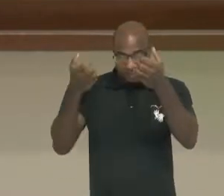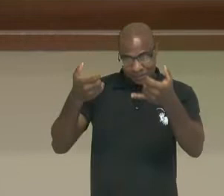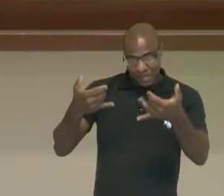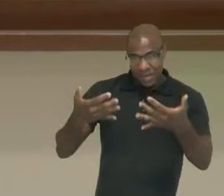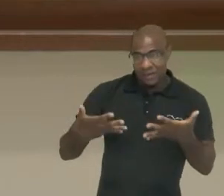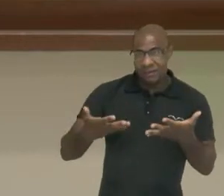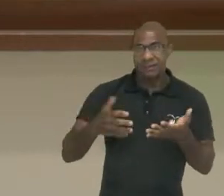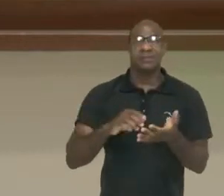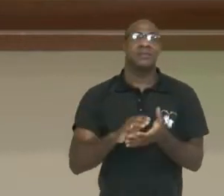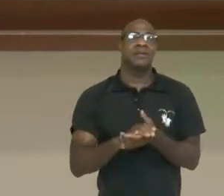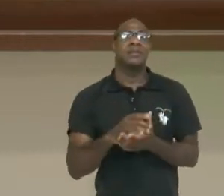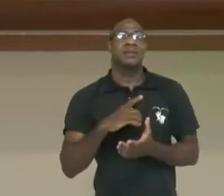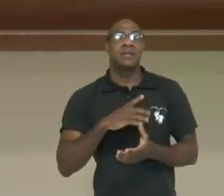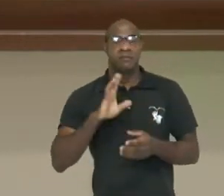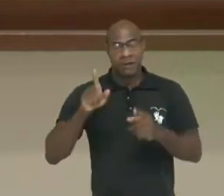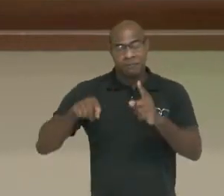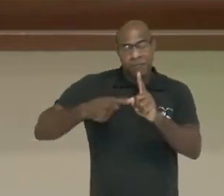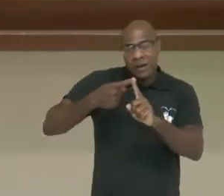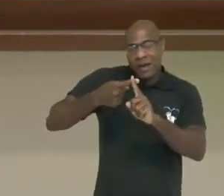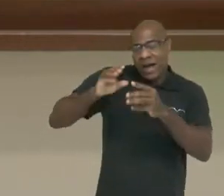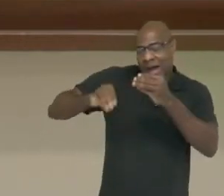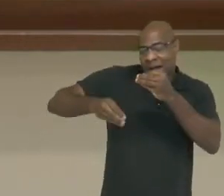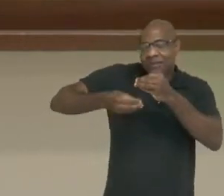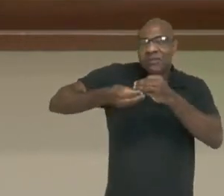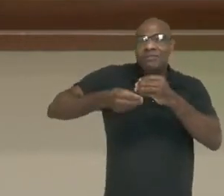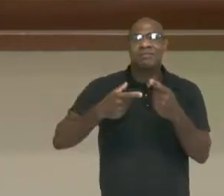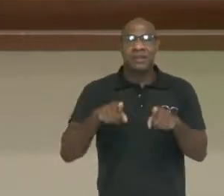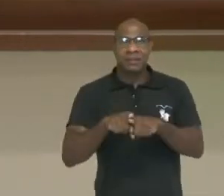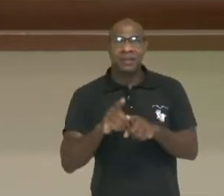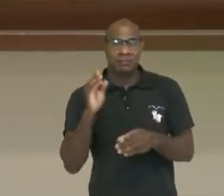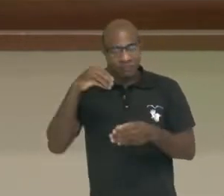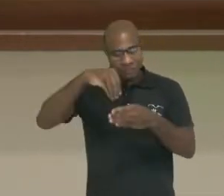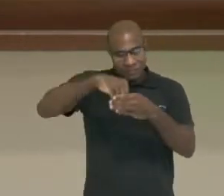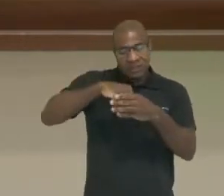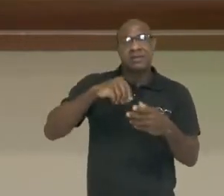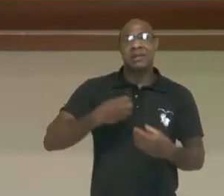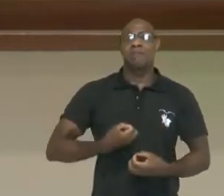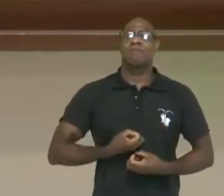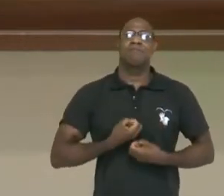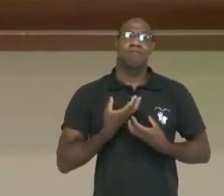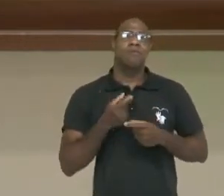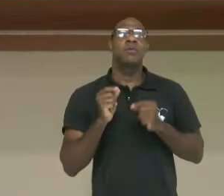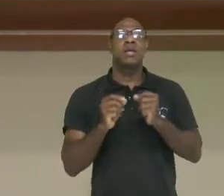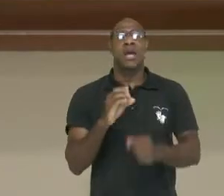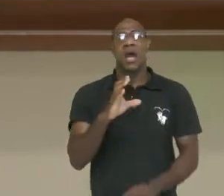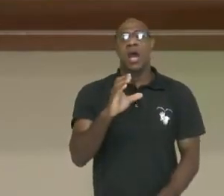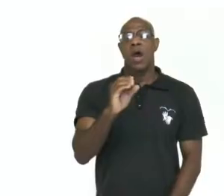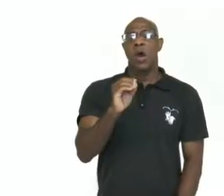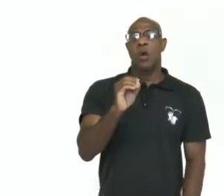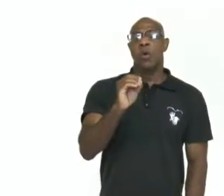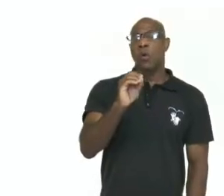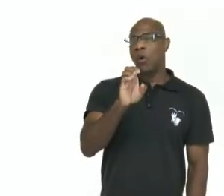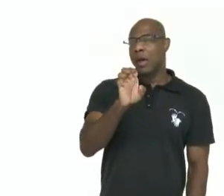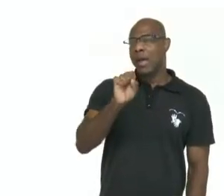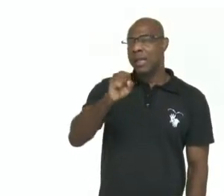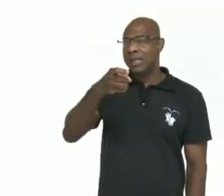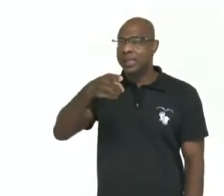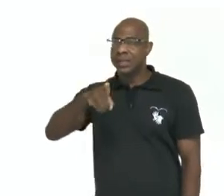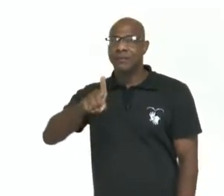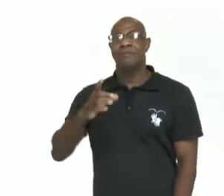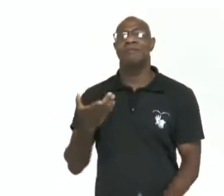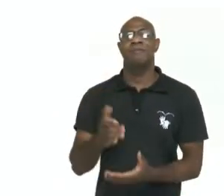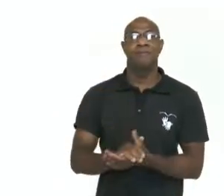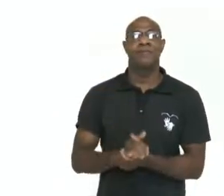explicação, adição, tudo isso faz parte da coesão. Então, como ele